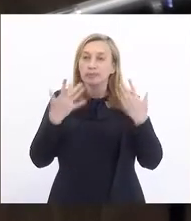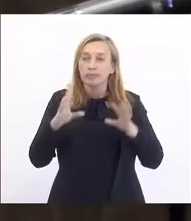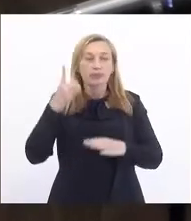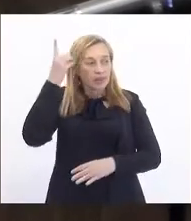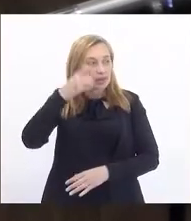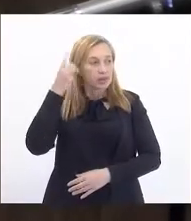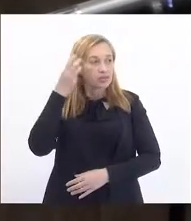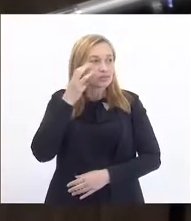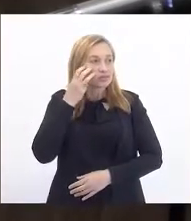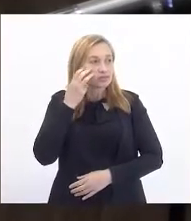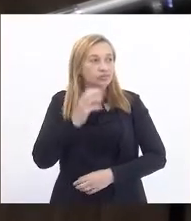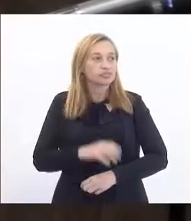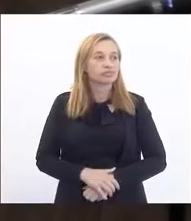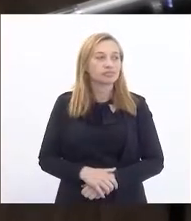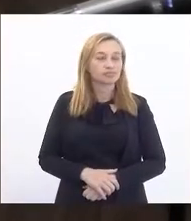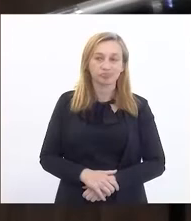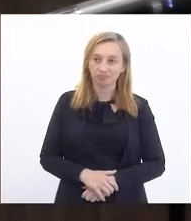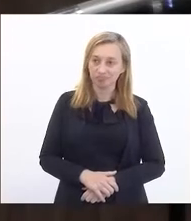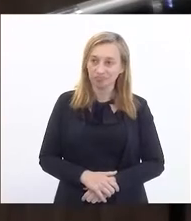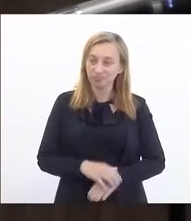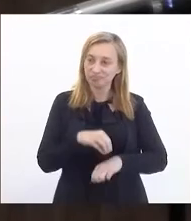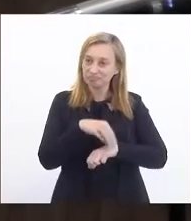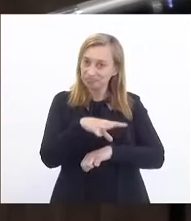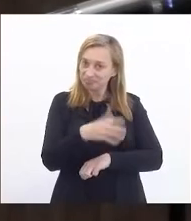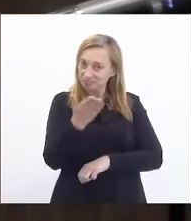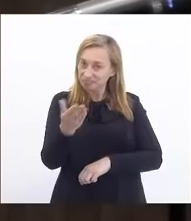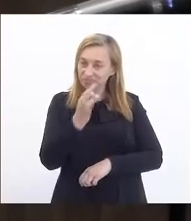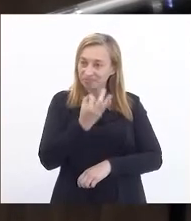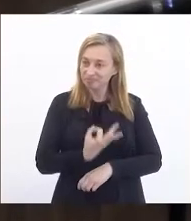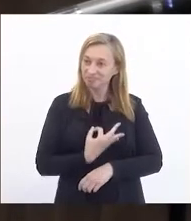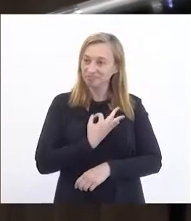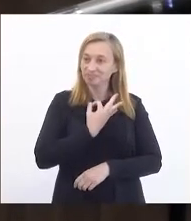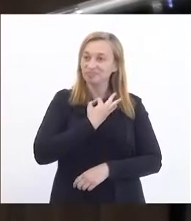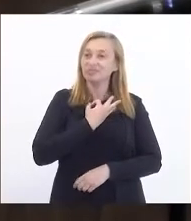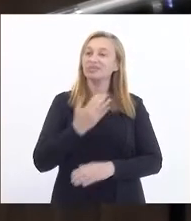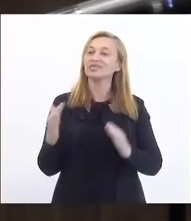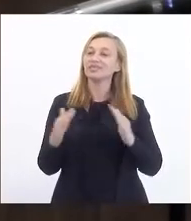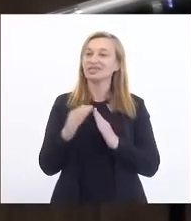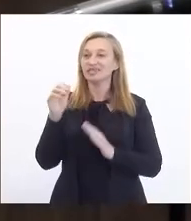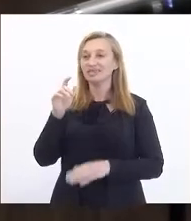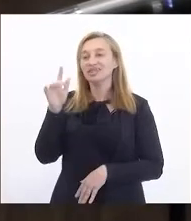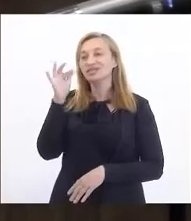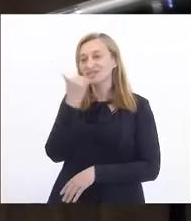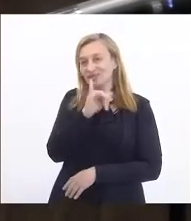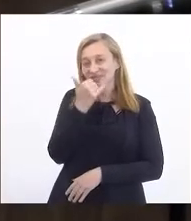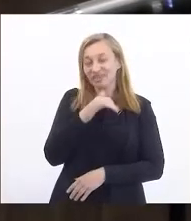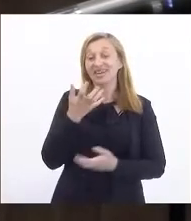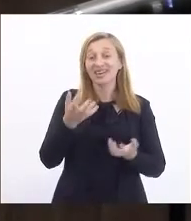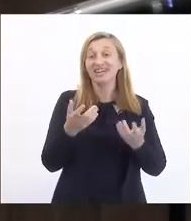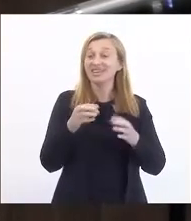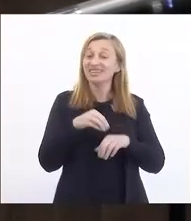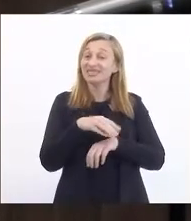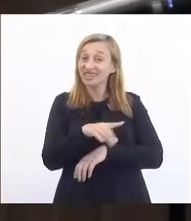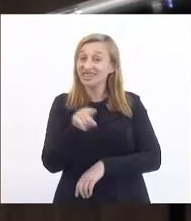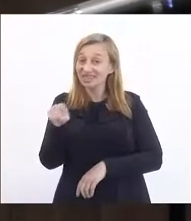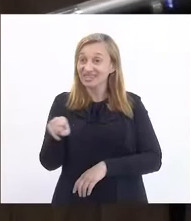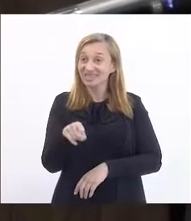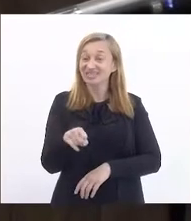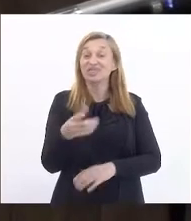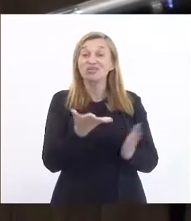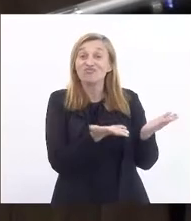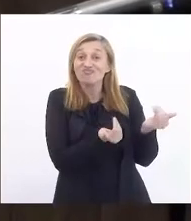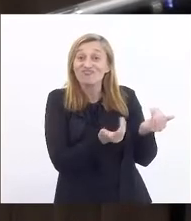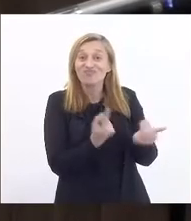deputado Valdeque Carneiro pela sua indicação da medalha Tiradentes para a Casa Fluminense quero fazer aqui um destaque a um